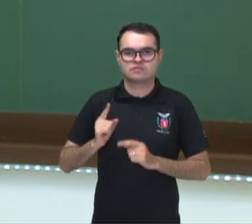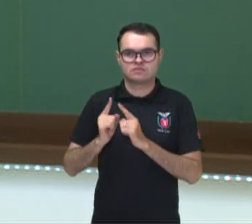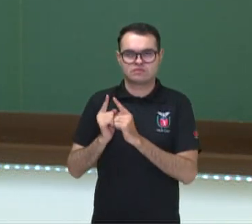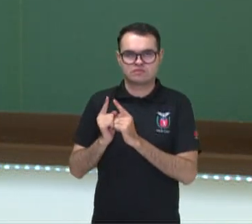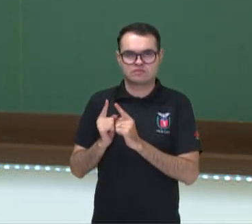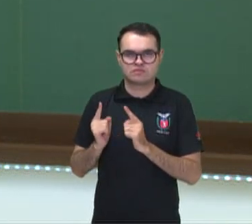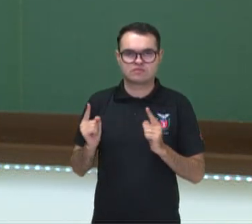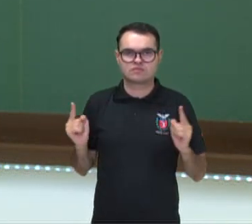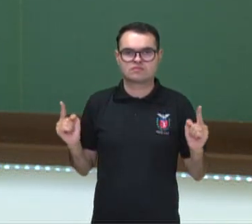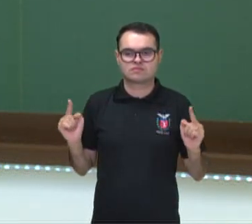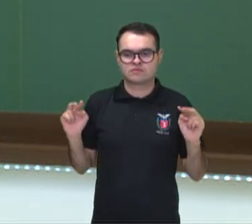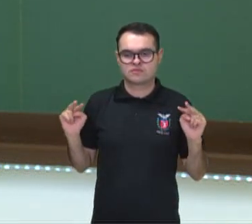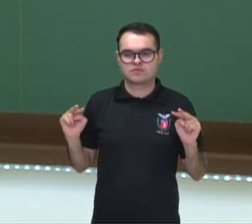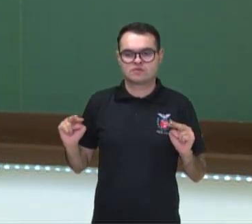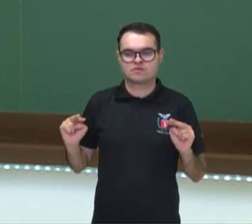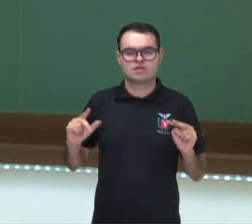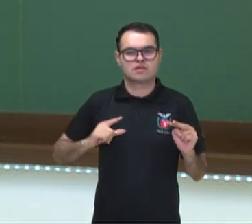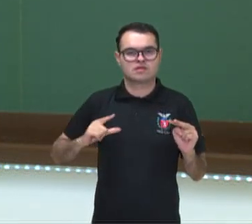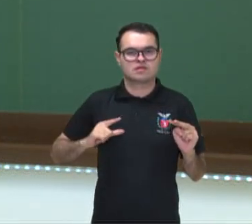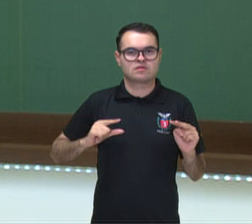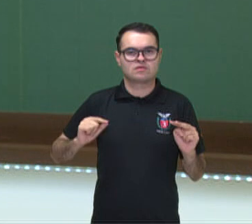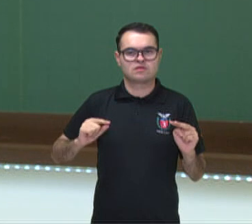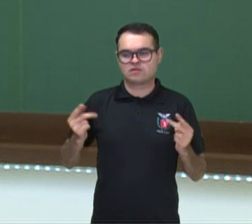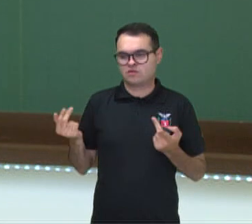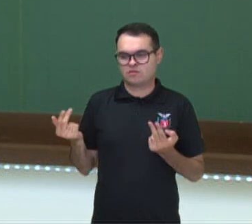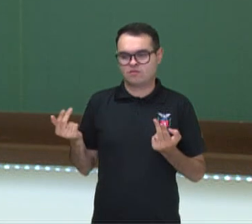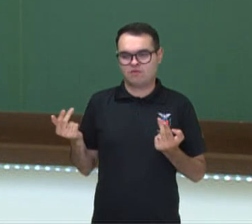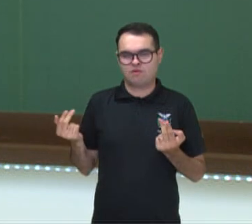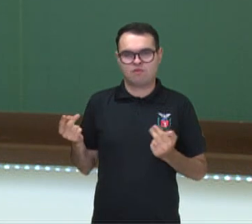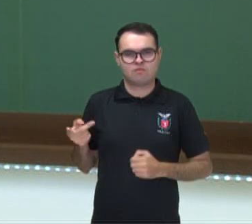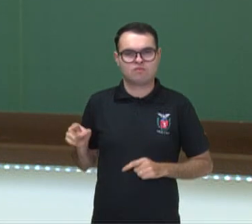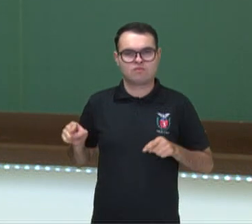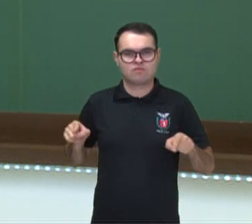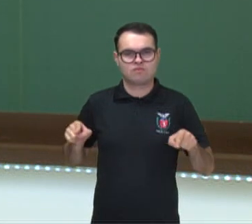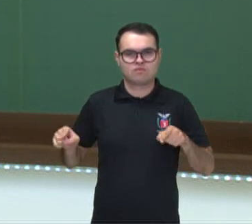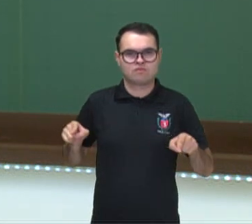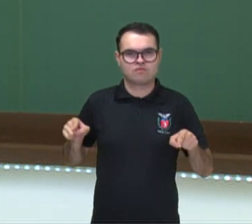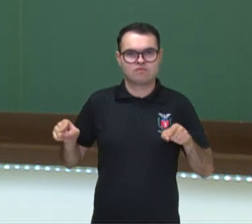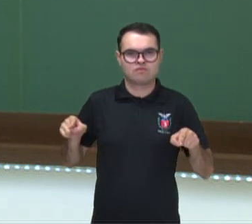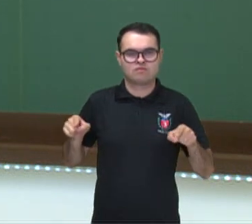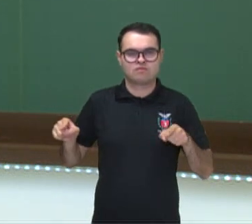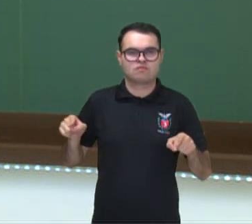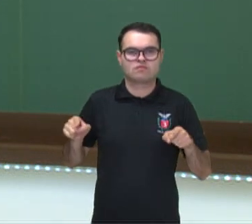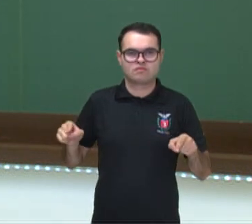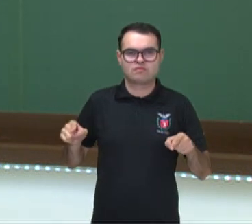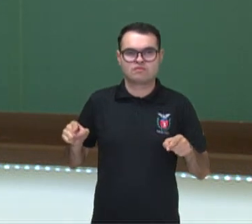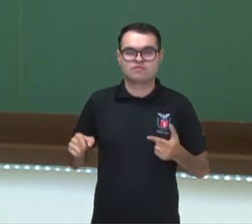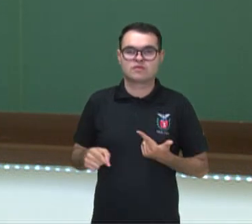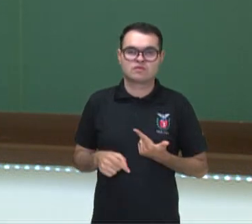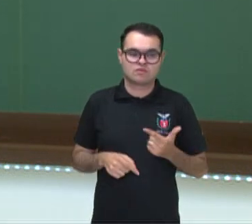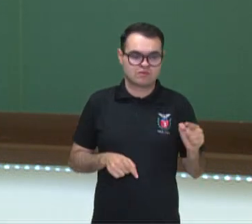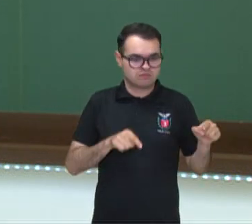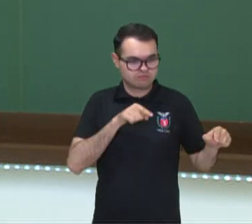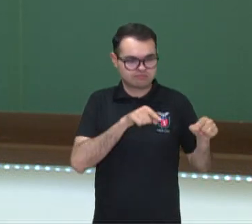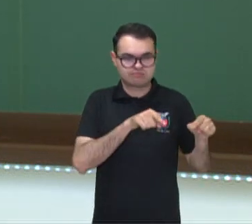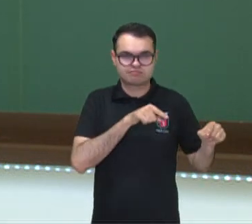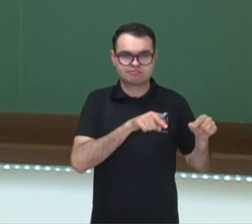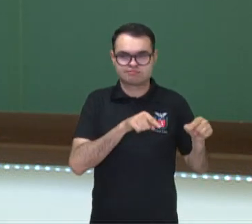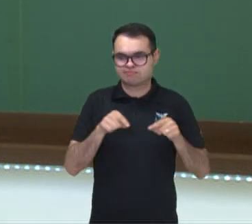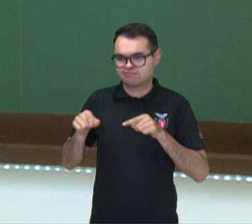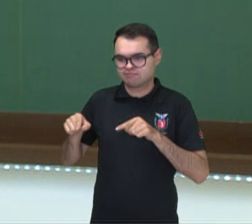polinômio, enxergo que tem um fator comum nas duas primeiras parcelas e outro fator comum nas